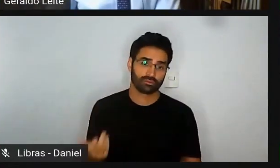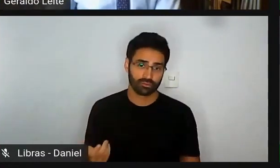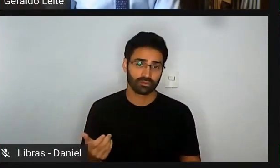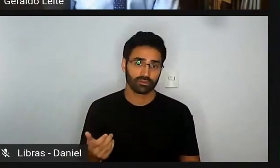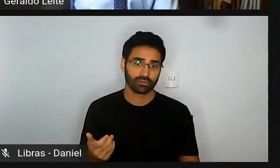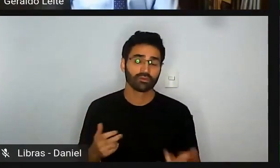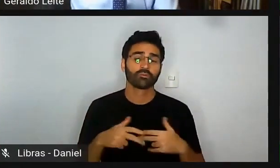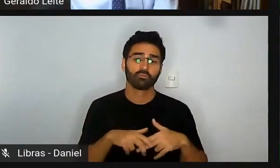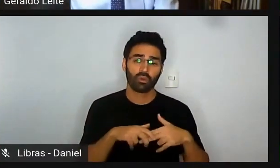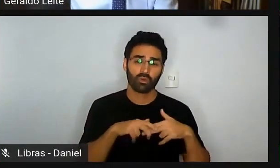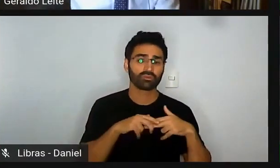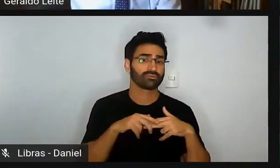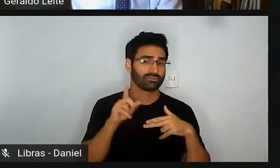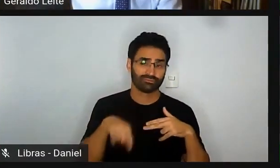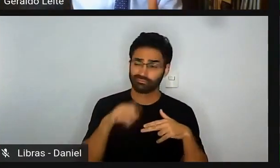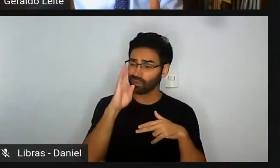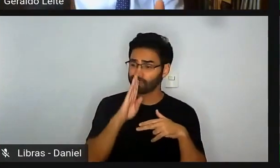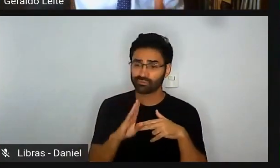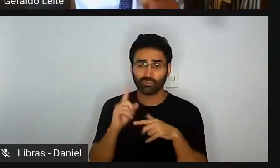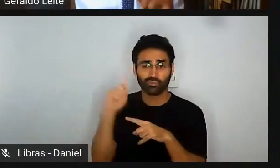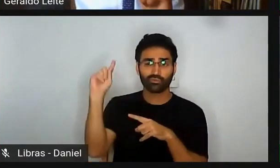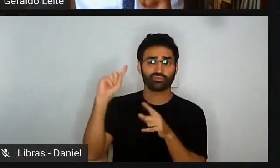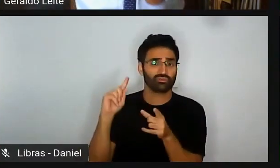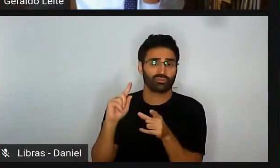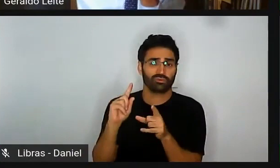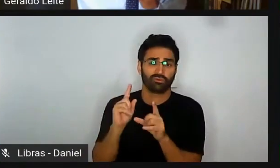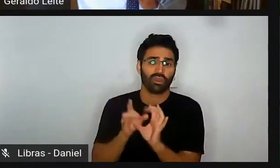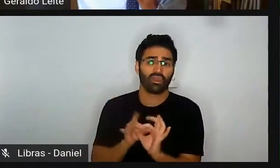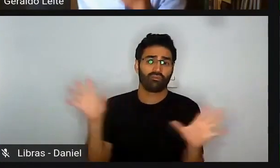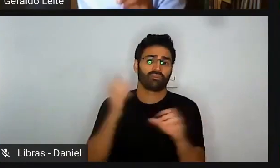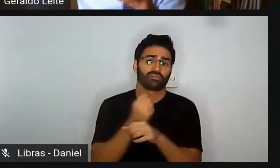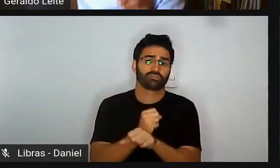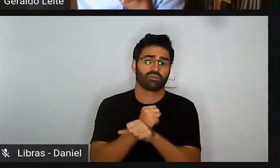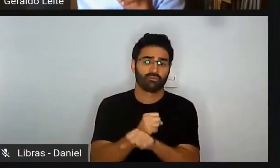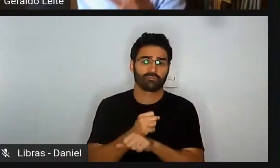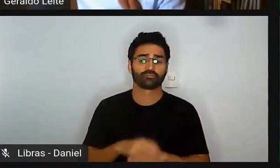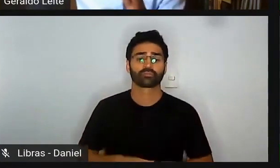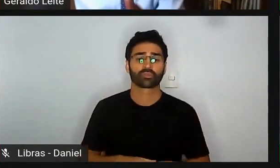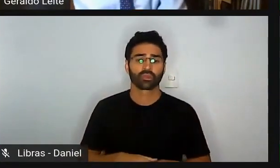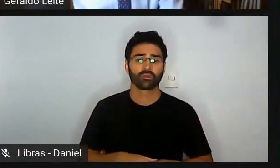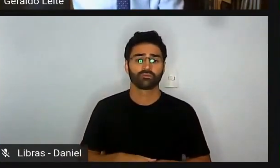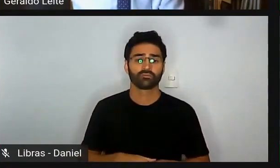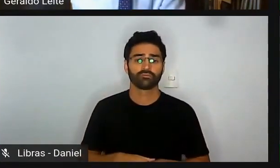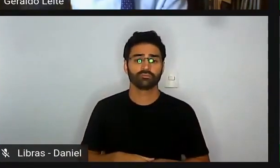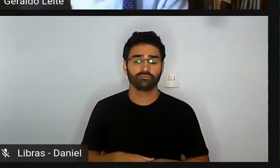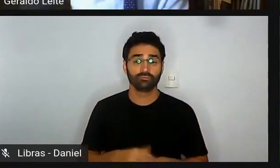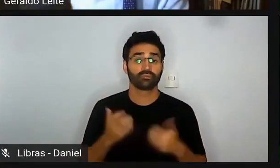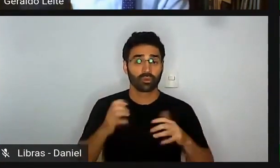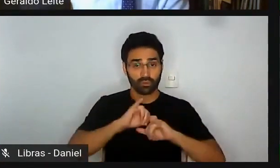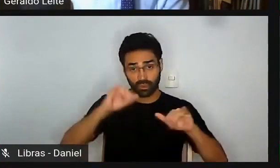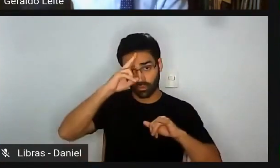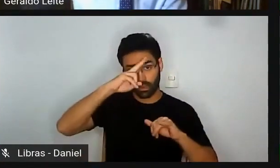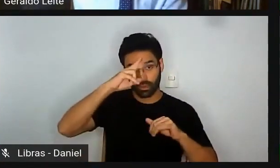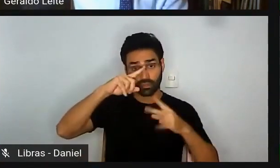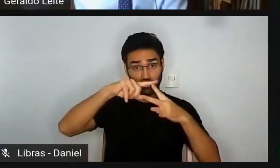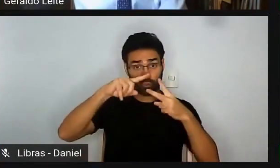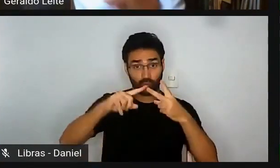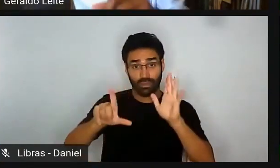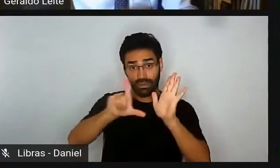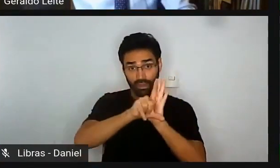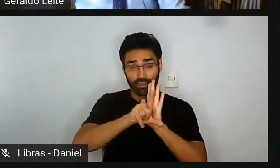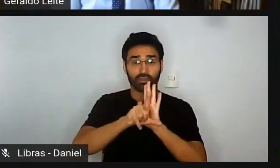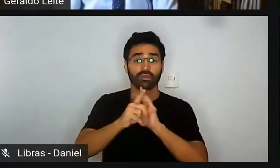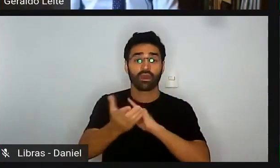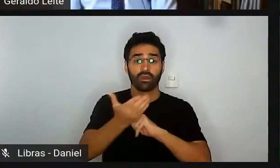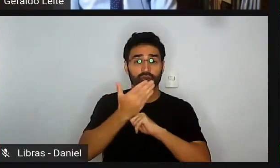foi o último país da América a abolir a escravidão. Eu quero lembrar duas leis que nos ajudam